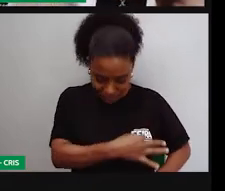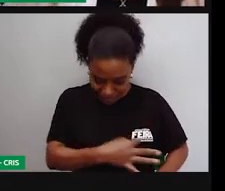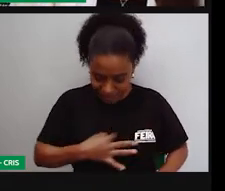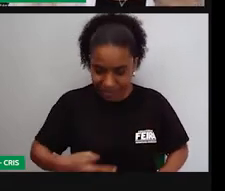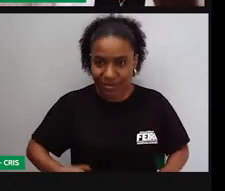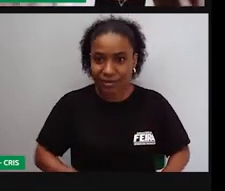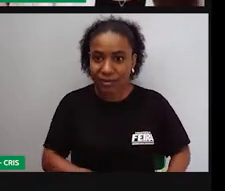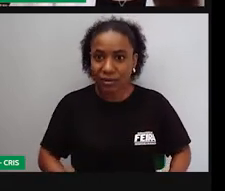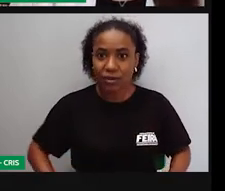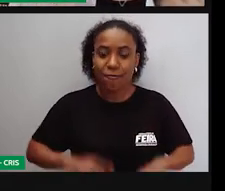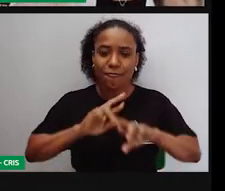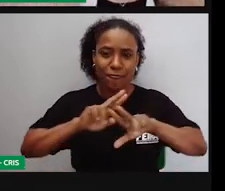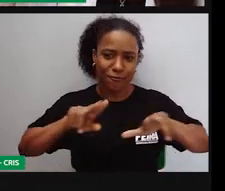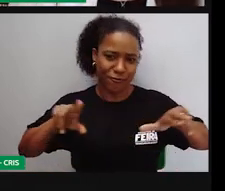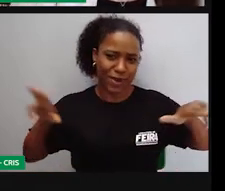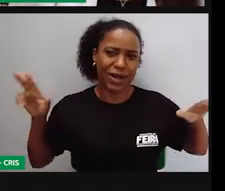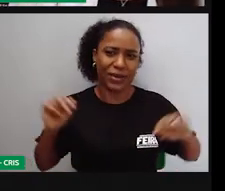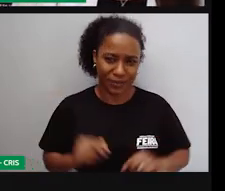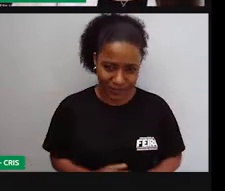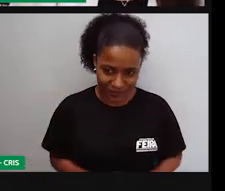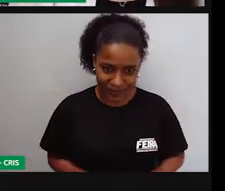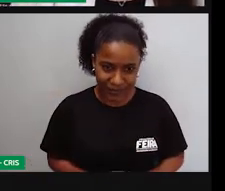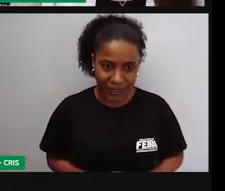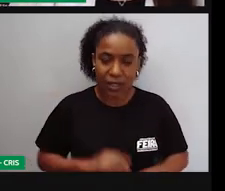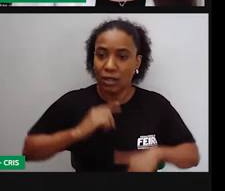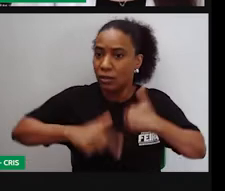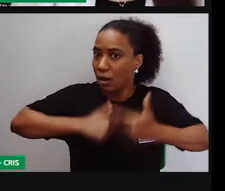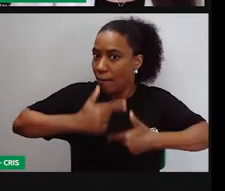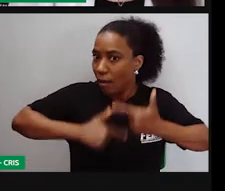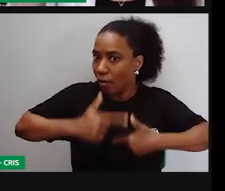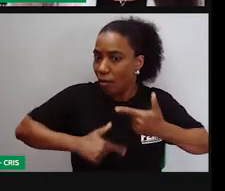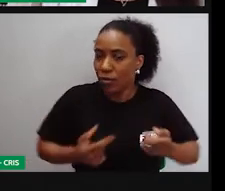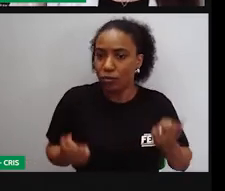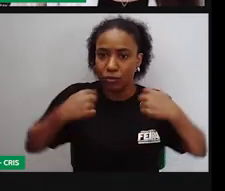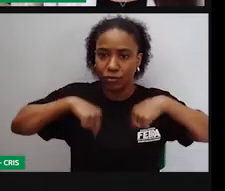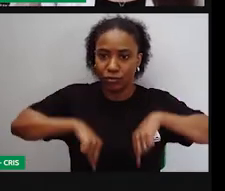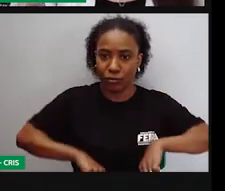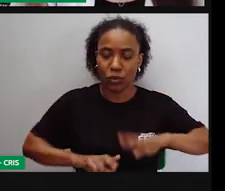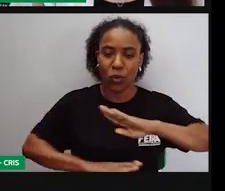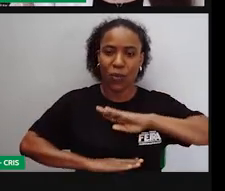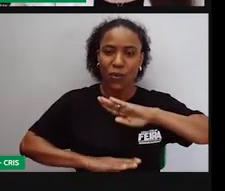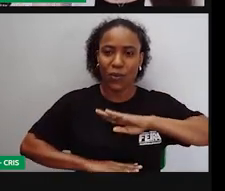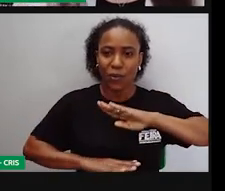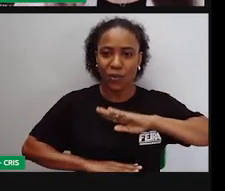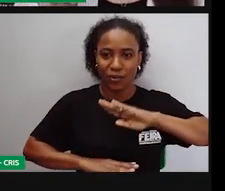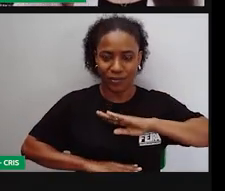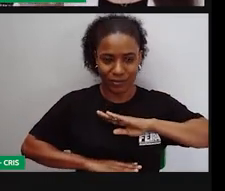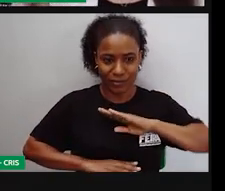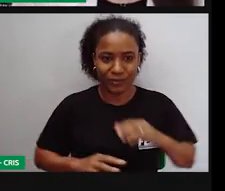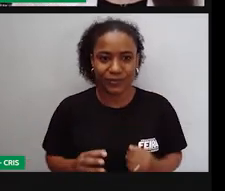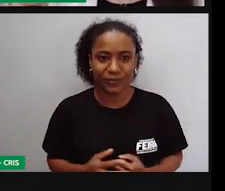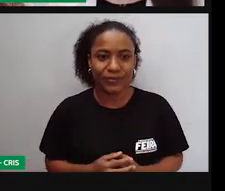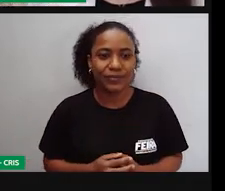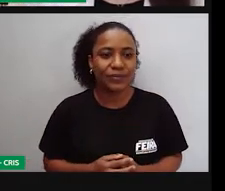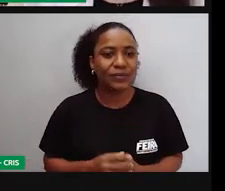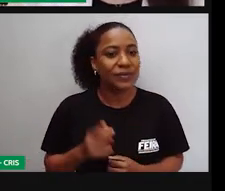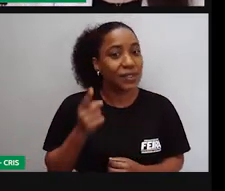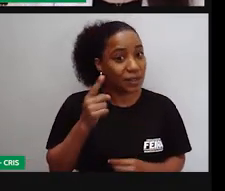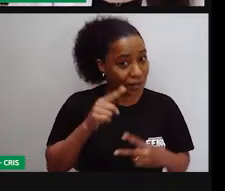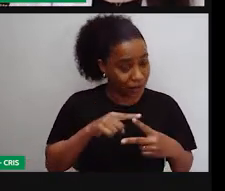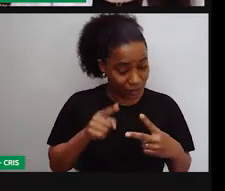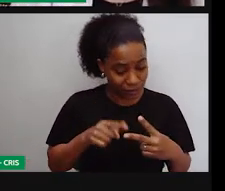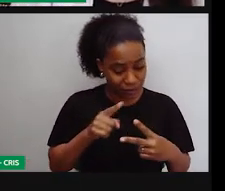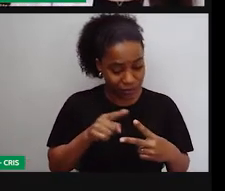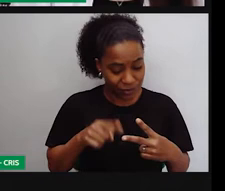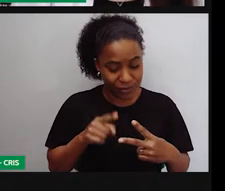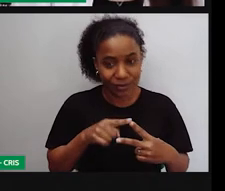responsáveis pelas funções, a execução das funções do nosso corpo, do nosso organismo. E aí eu trago para vocês a diferença entre dois tipos de